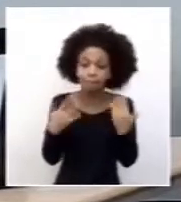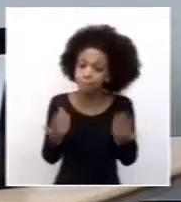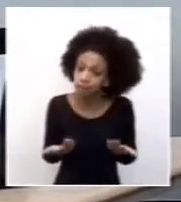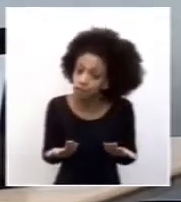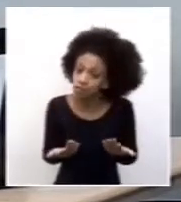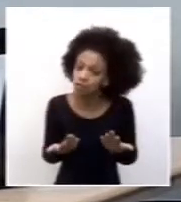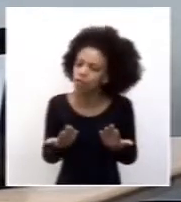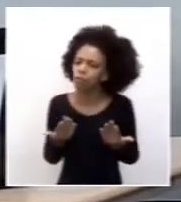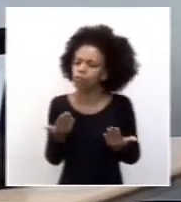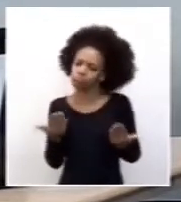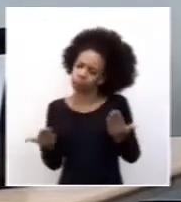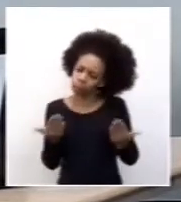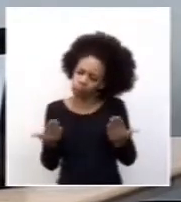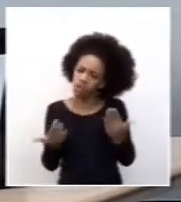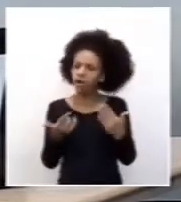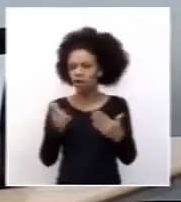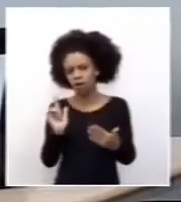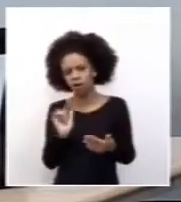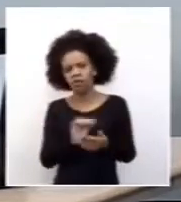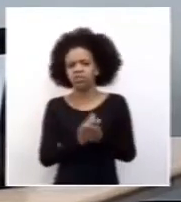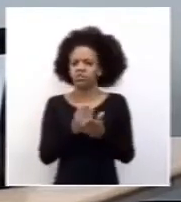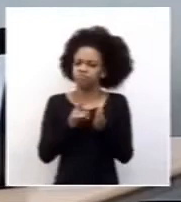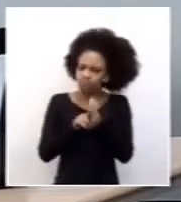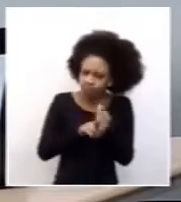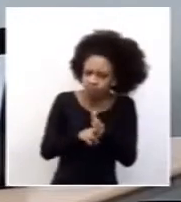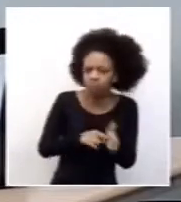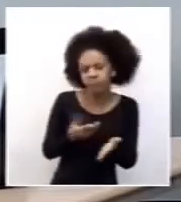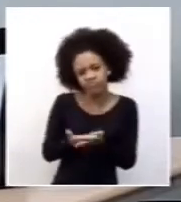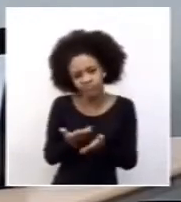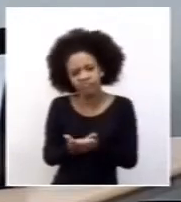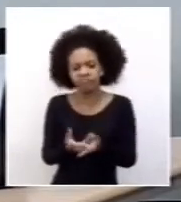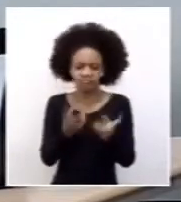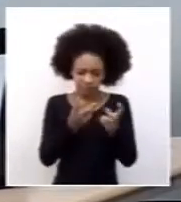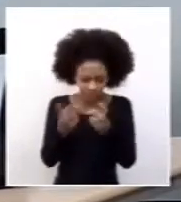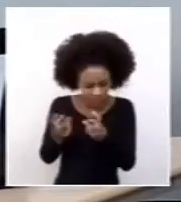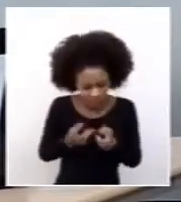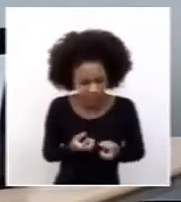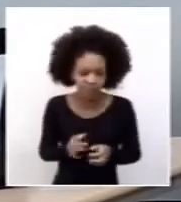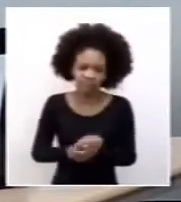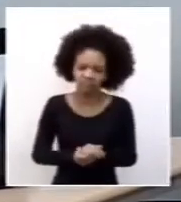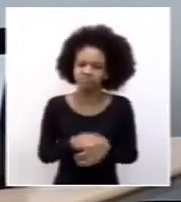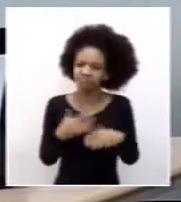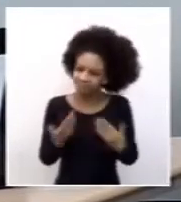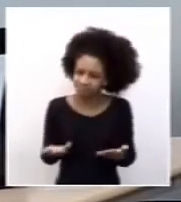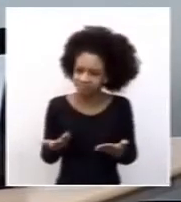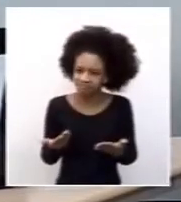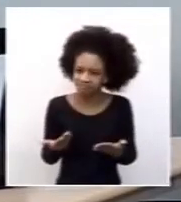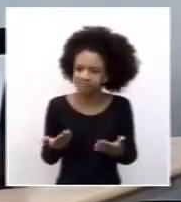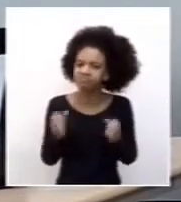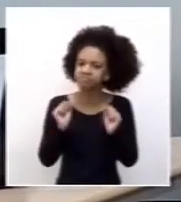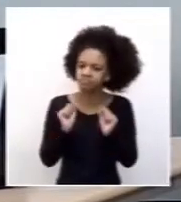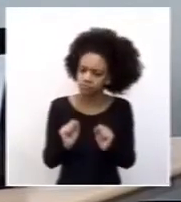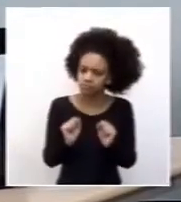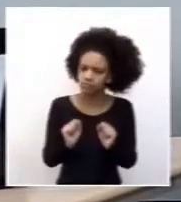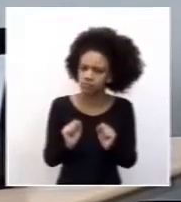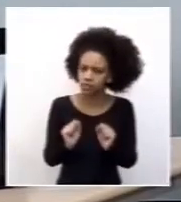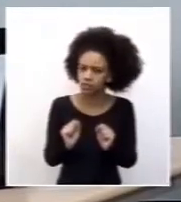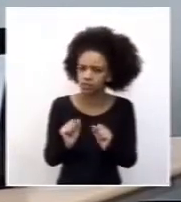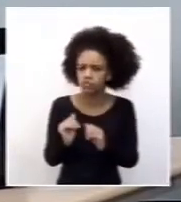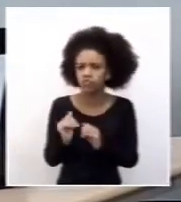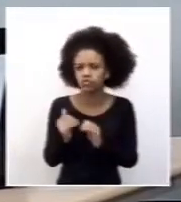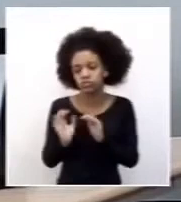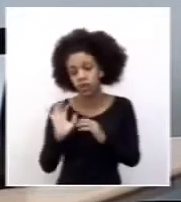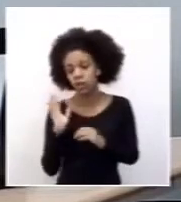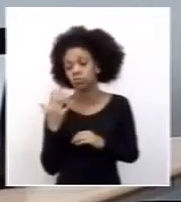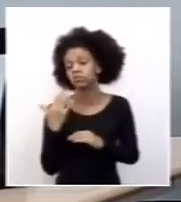outras análises, outras perspectivas de estarem analisando, né, de estarem abordando essas questões, elas podem ainda fluir em outros momentos,